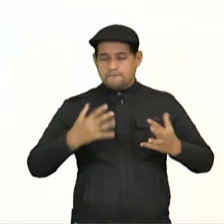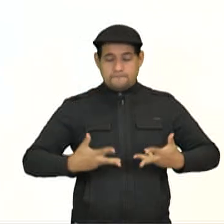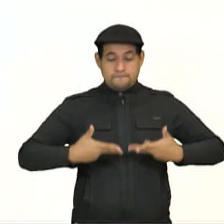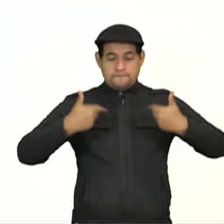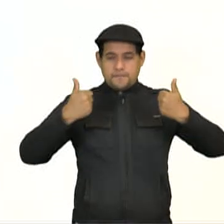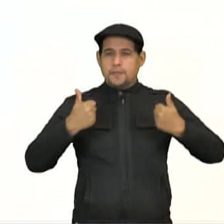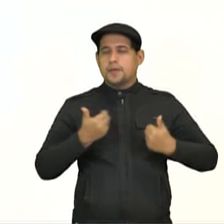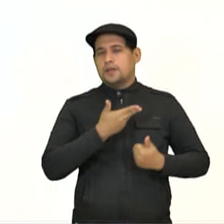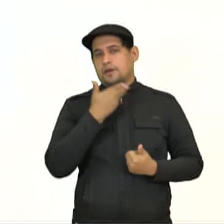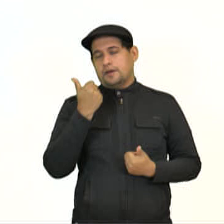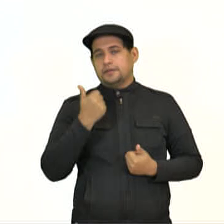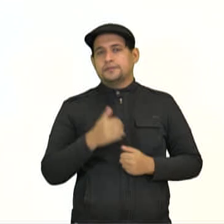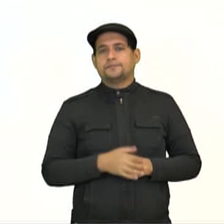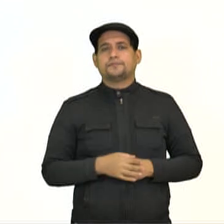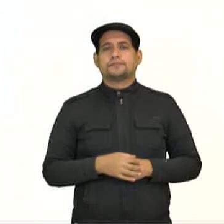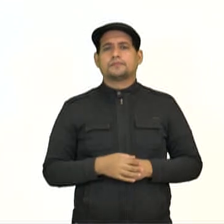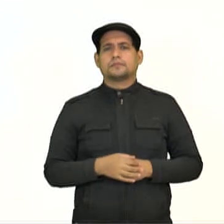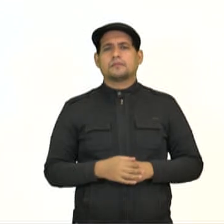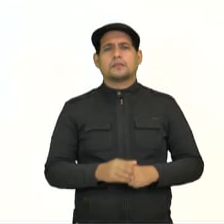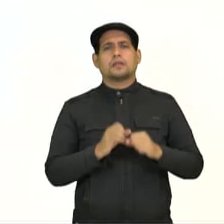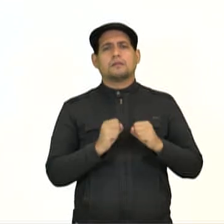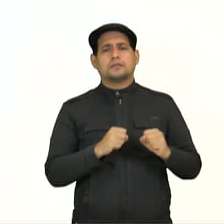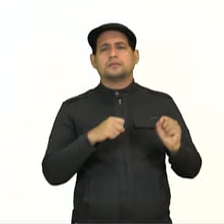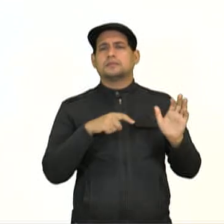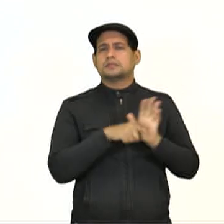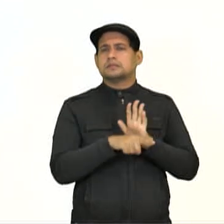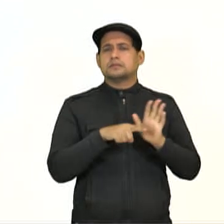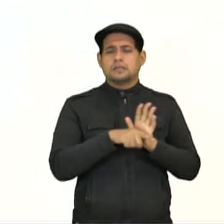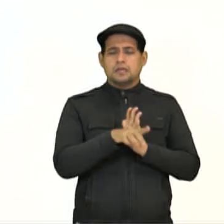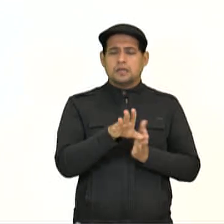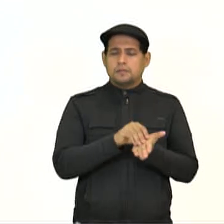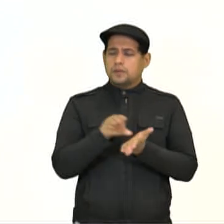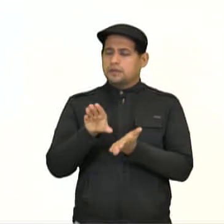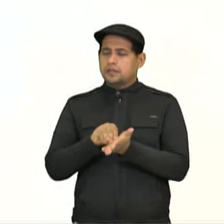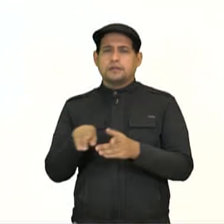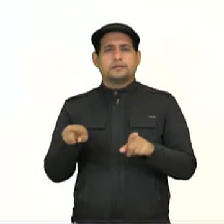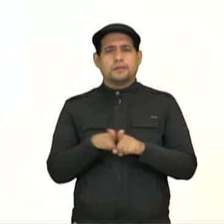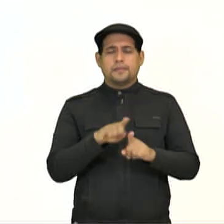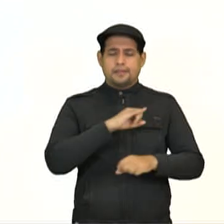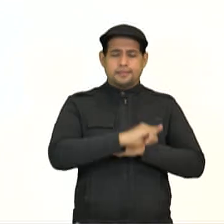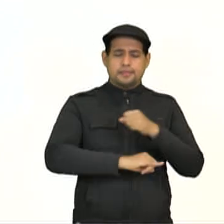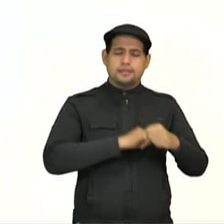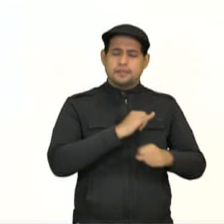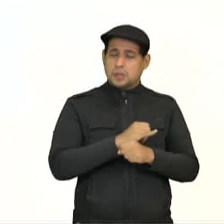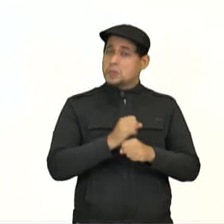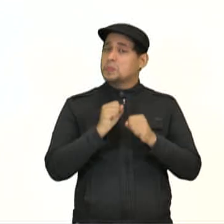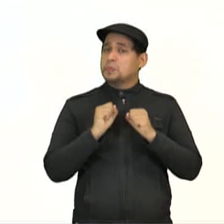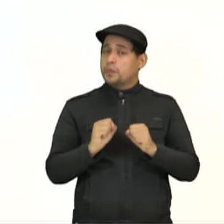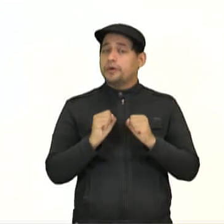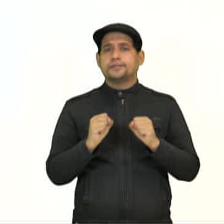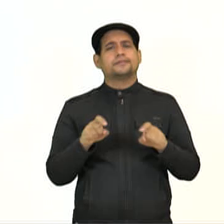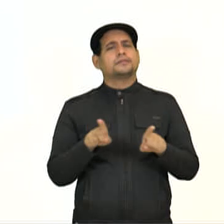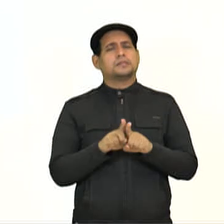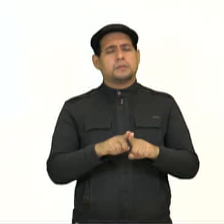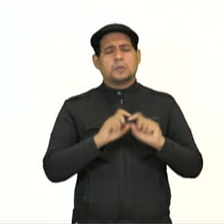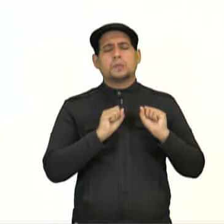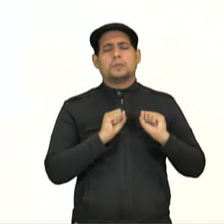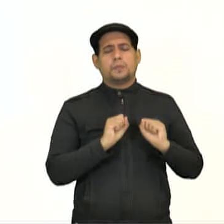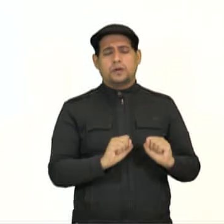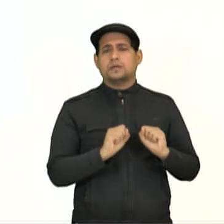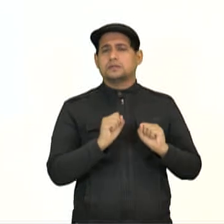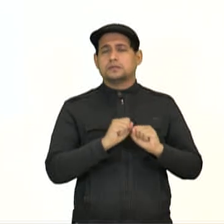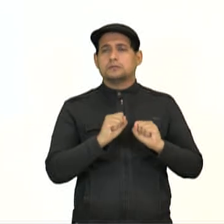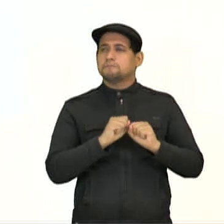nosso classificado. Pode pesquisar modelos de classificado na internet, você também pode